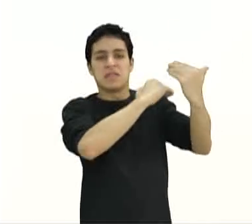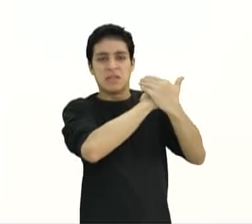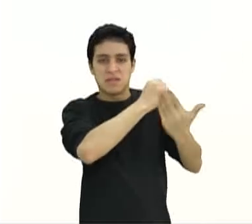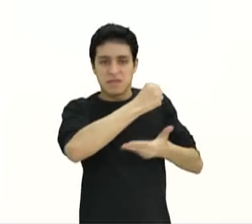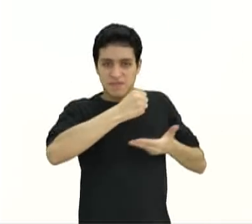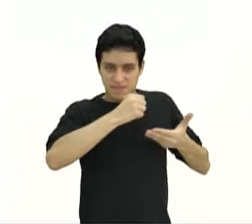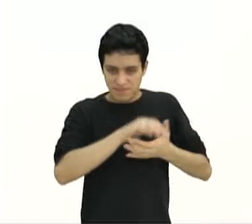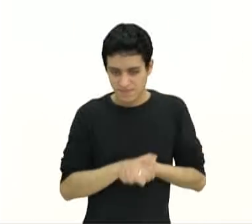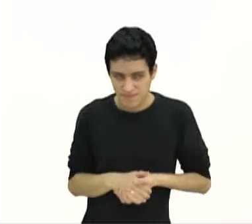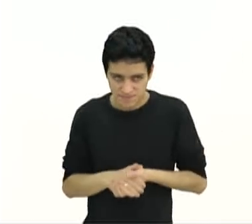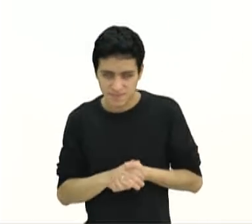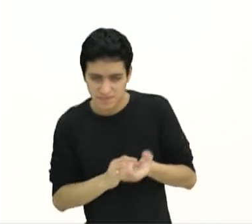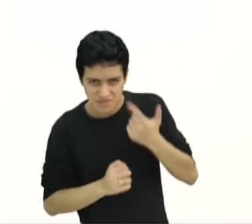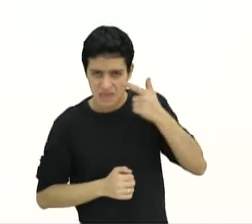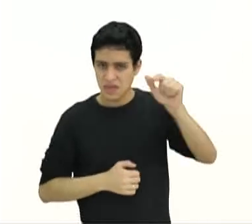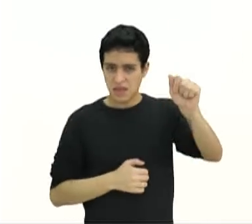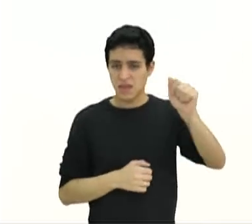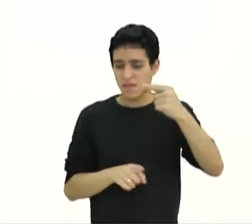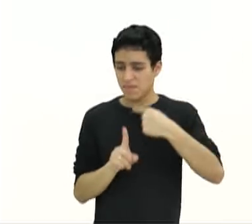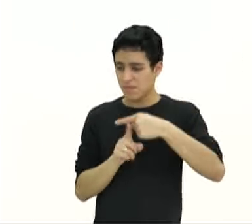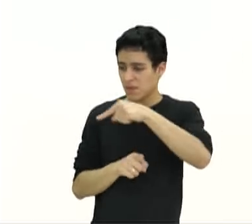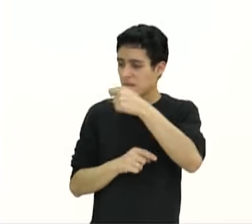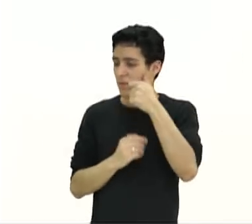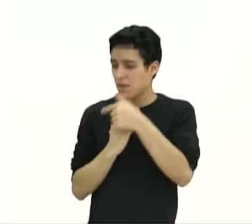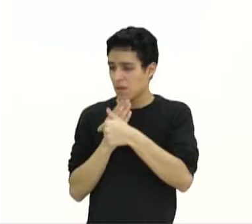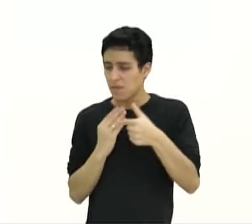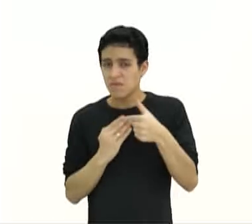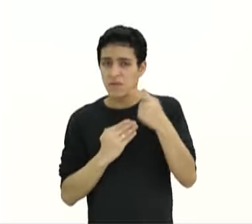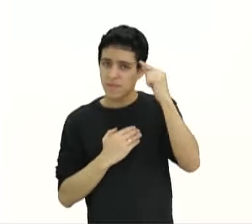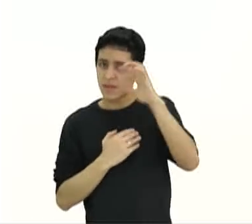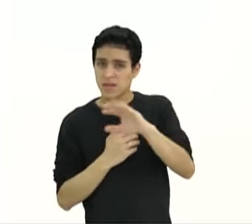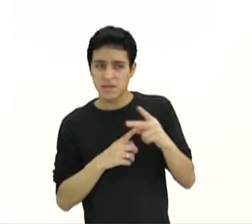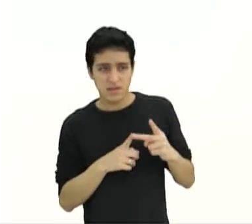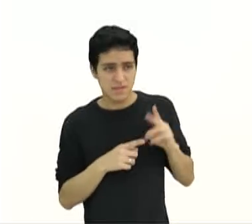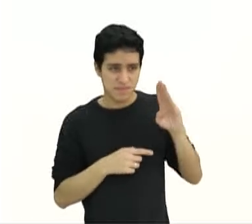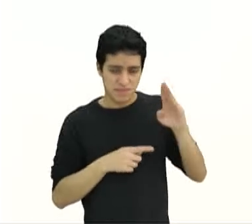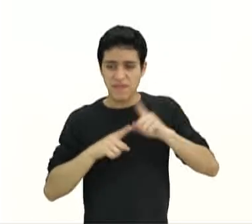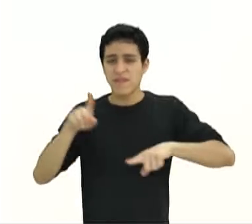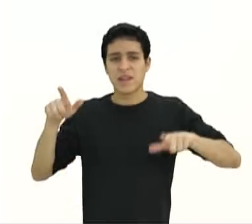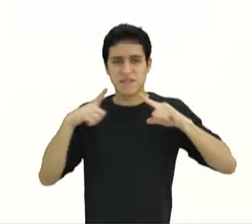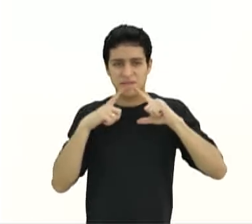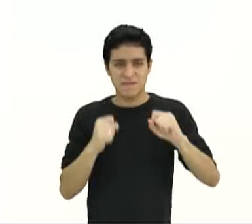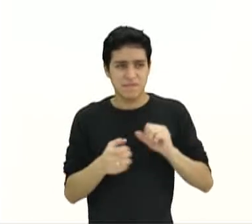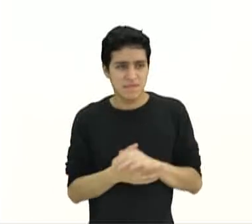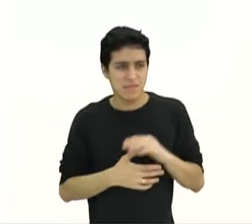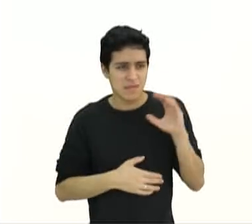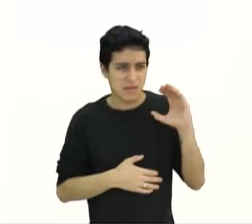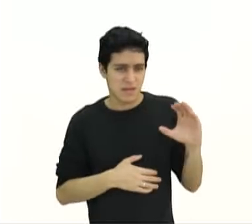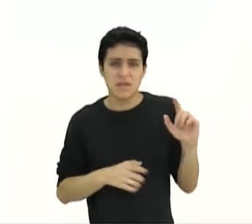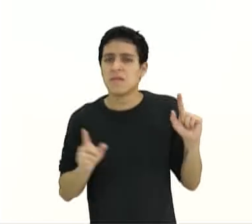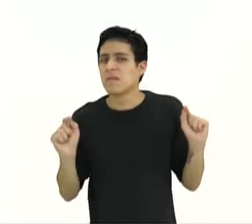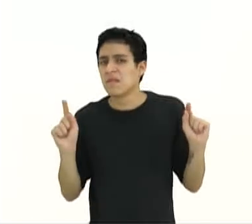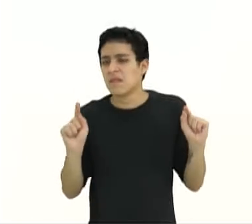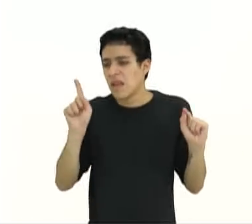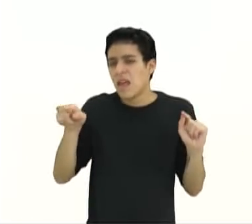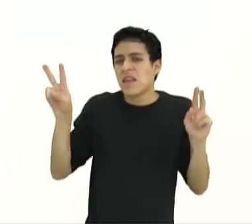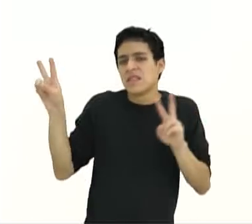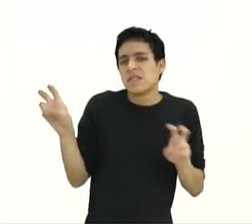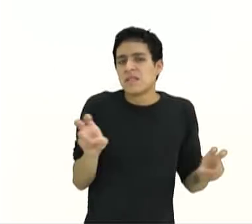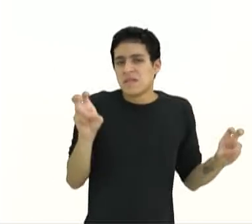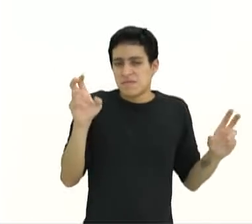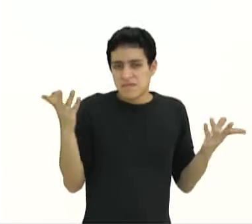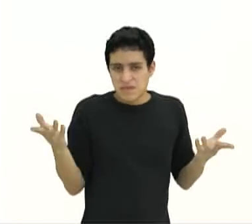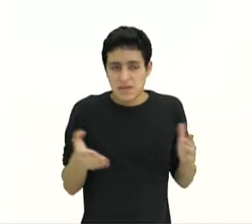letra A, um pensamento da autora. Letra B, uma variante linguística. Letra C, uma citação